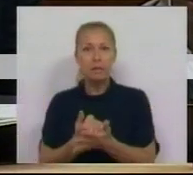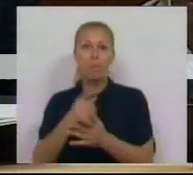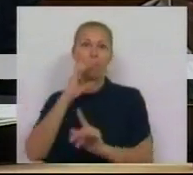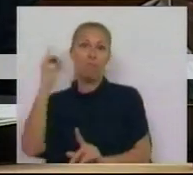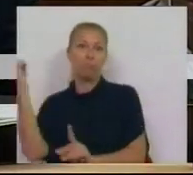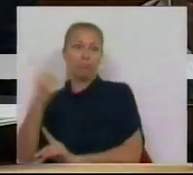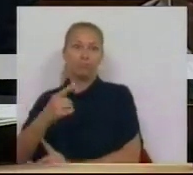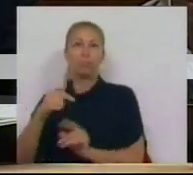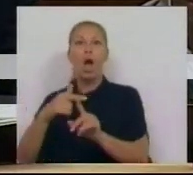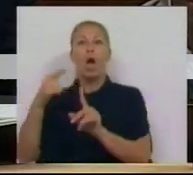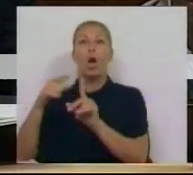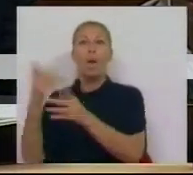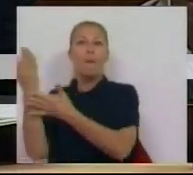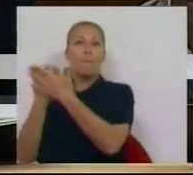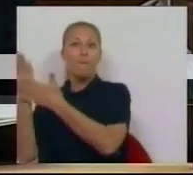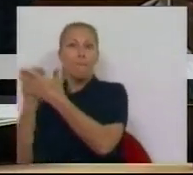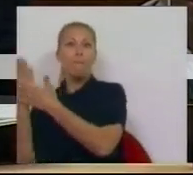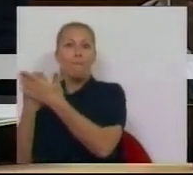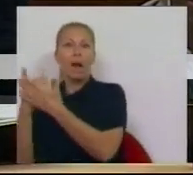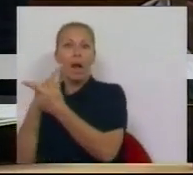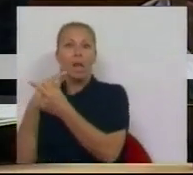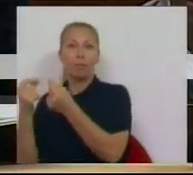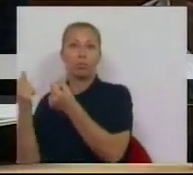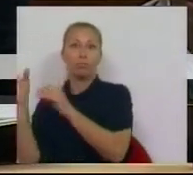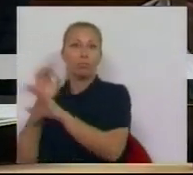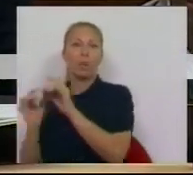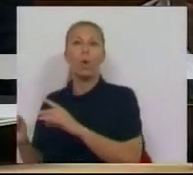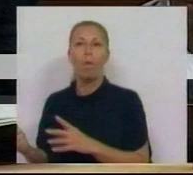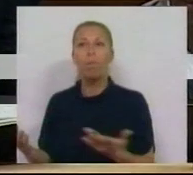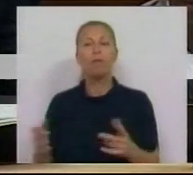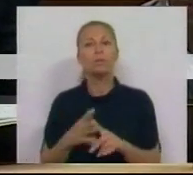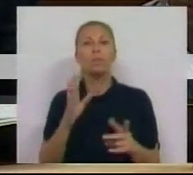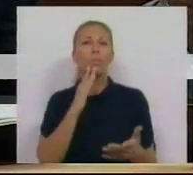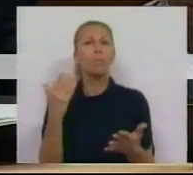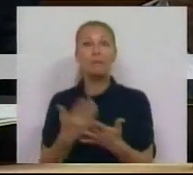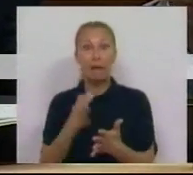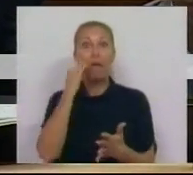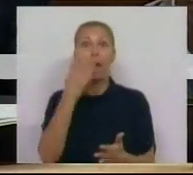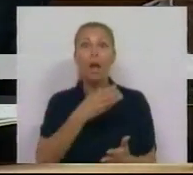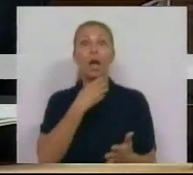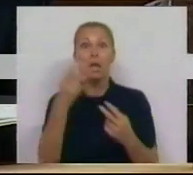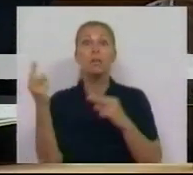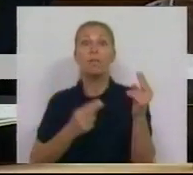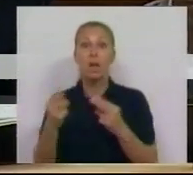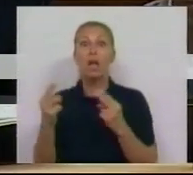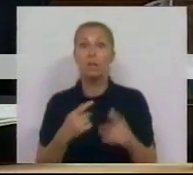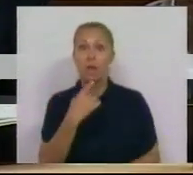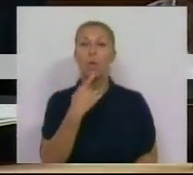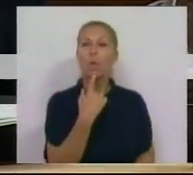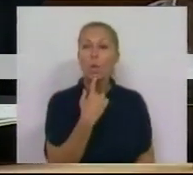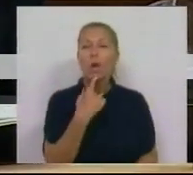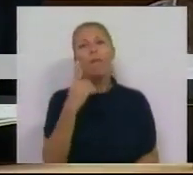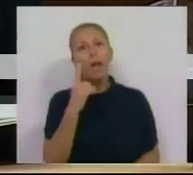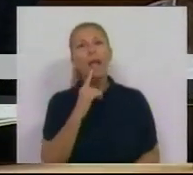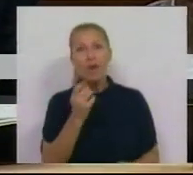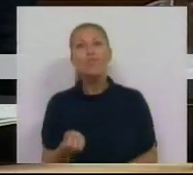financeiros, pegaram numa União Europeia abalada por uma profundíssima crise financeira e conseguiram a proeza de transformar essa